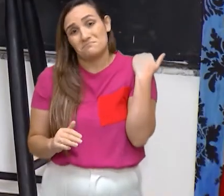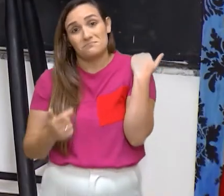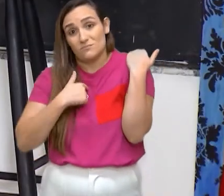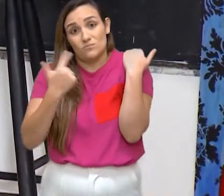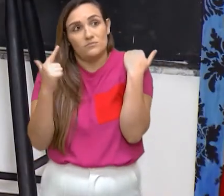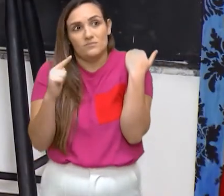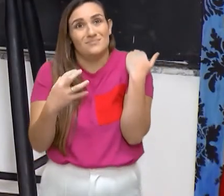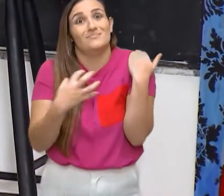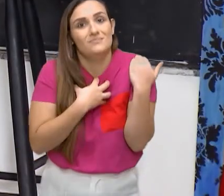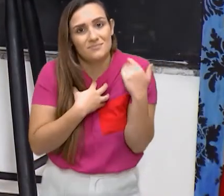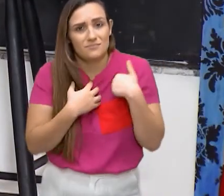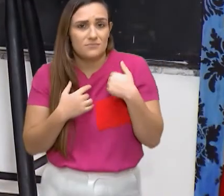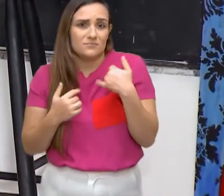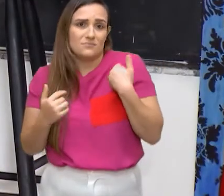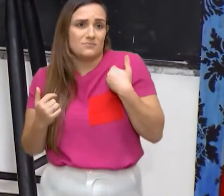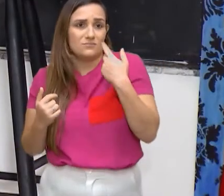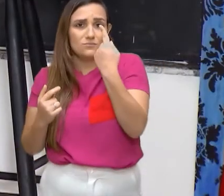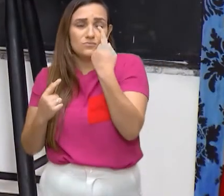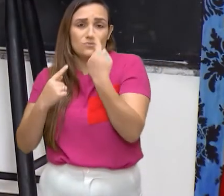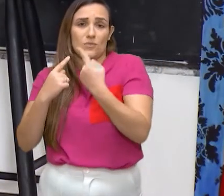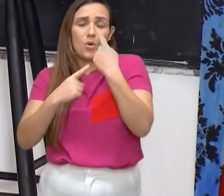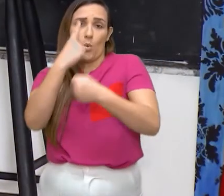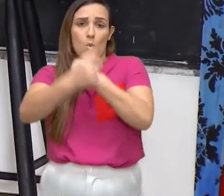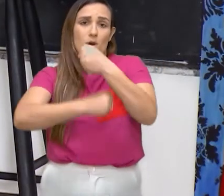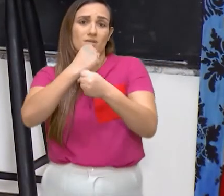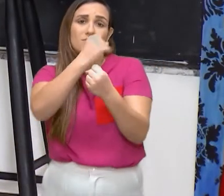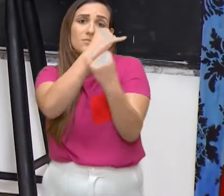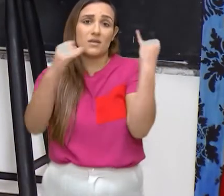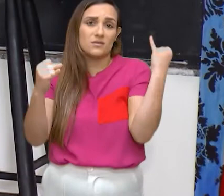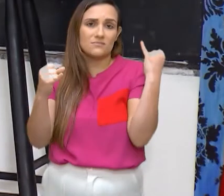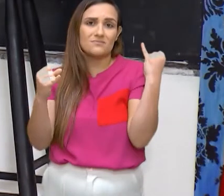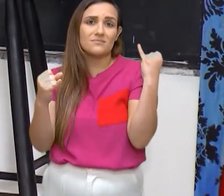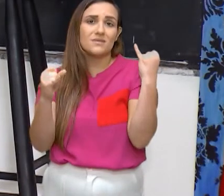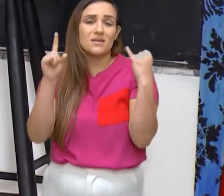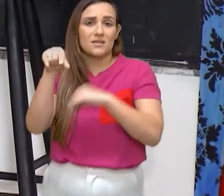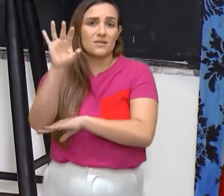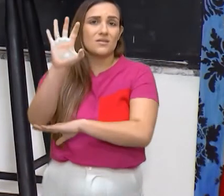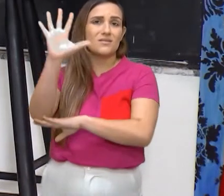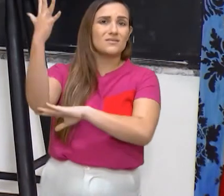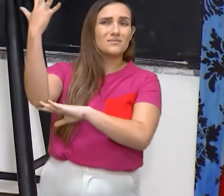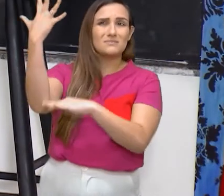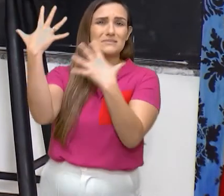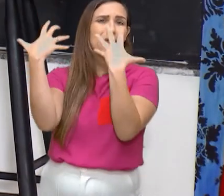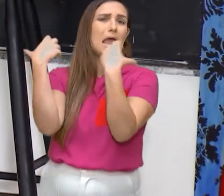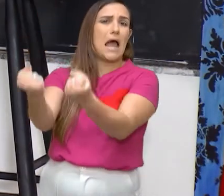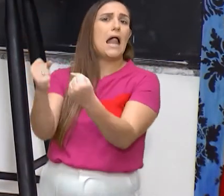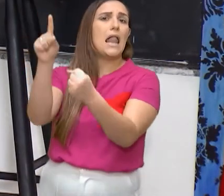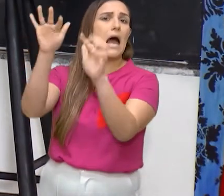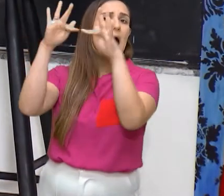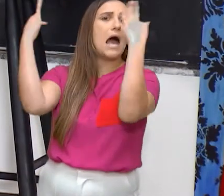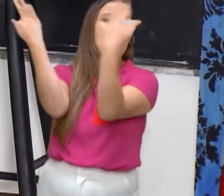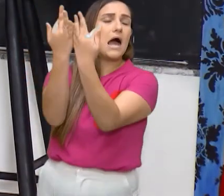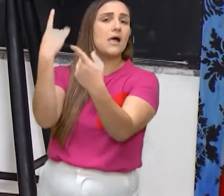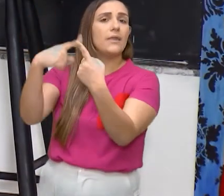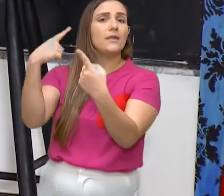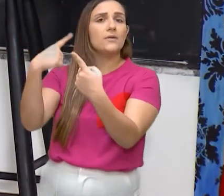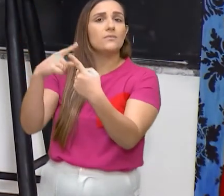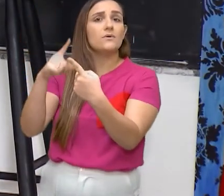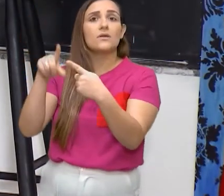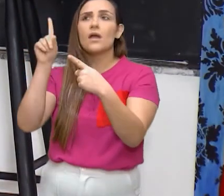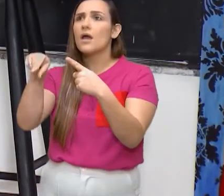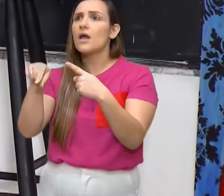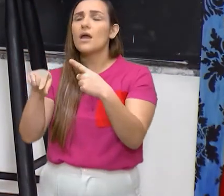vivi diretamente, porque na época eu tinha apenas 1 ano e meio, né? A gente morava ainda em Cáceres, e foi uma tragédia familiar